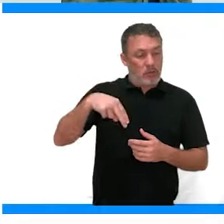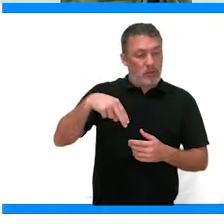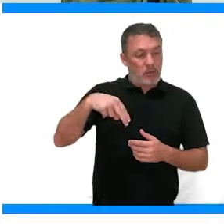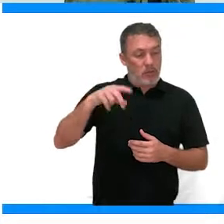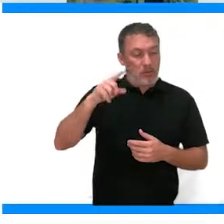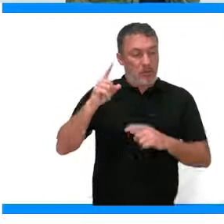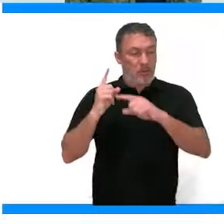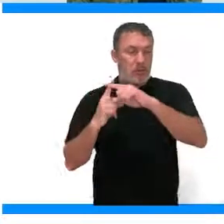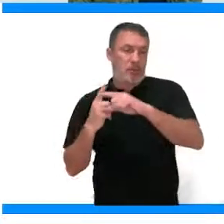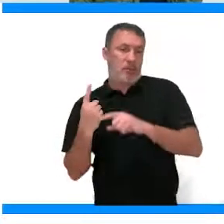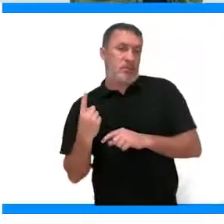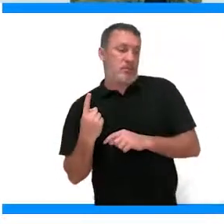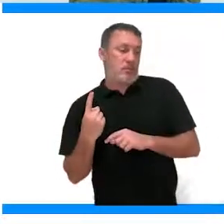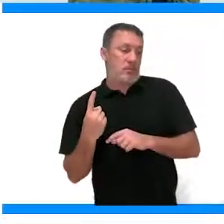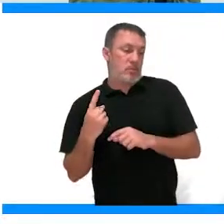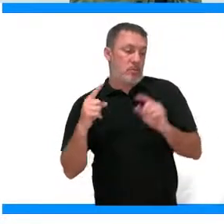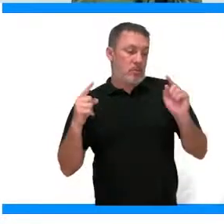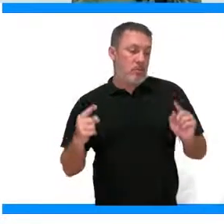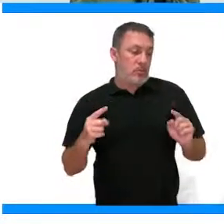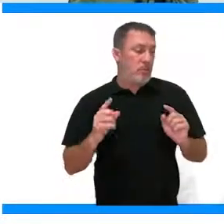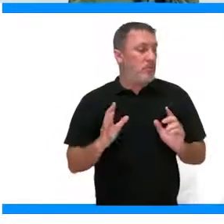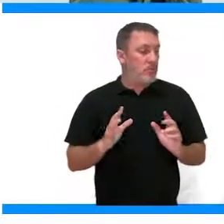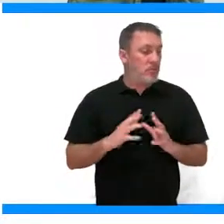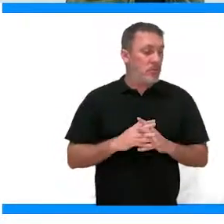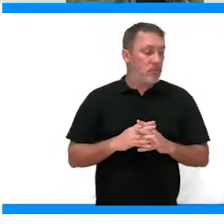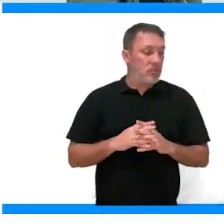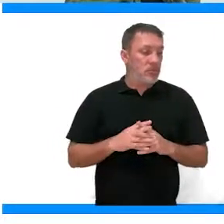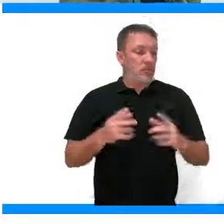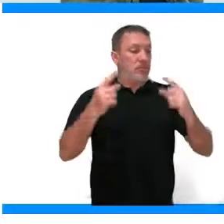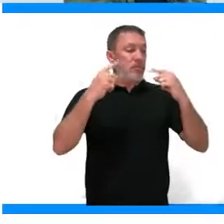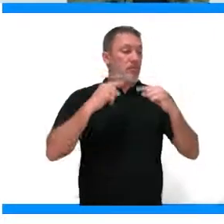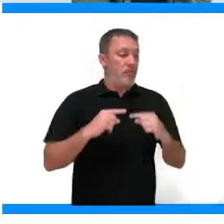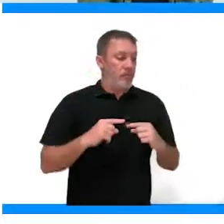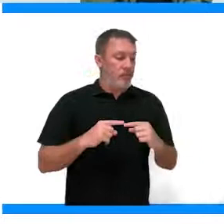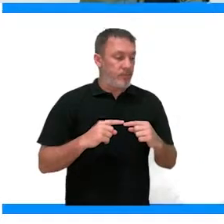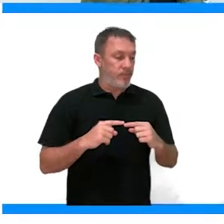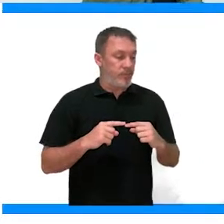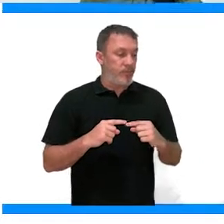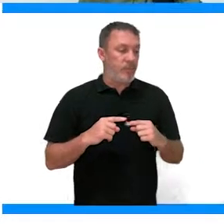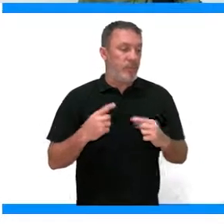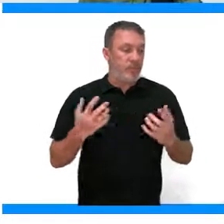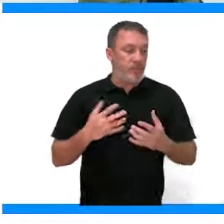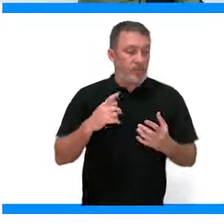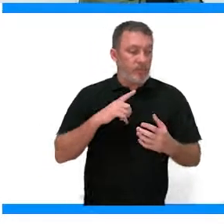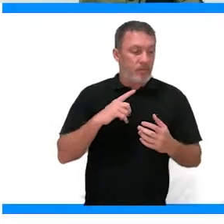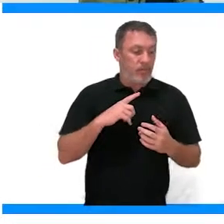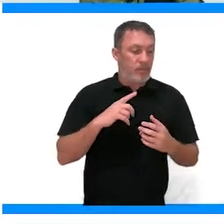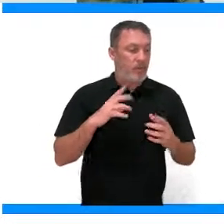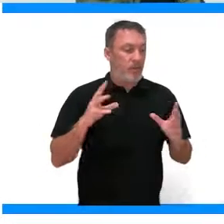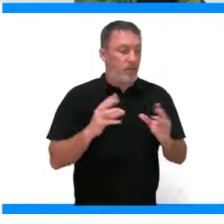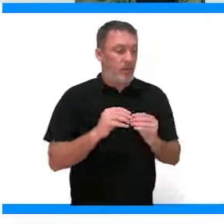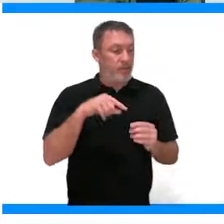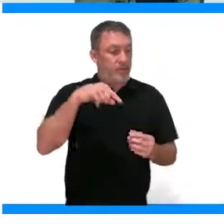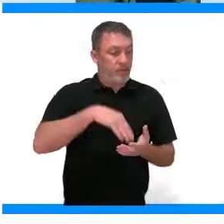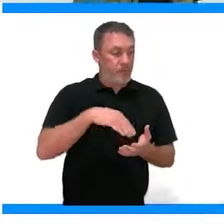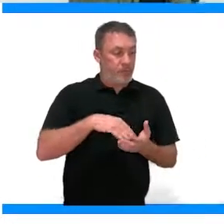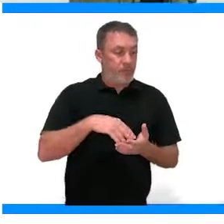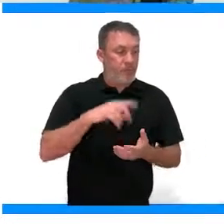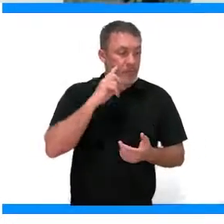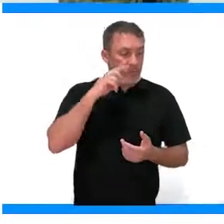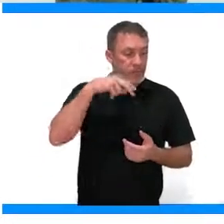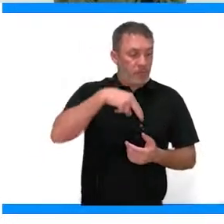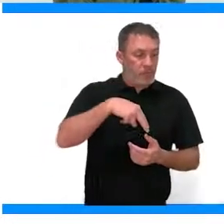menos com menos 2N, mais 2N. Menos com mais 1, menos 1. Vai sobrar o mais 2N menos 1.